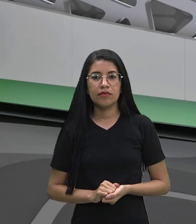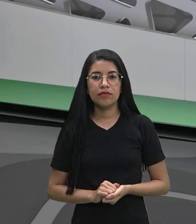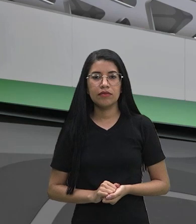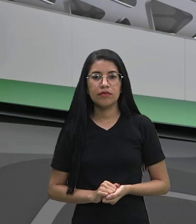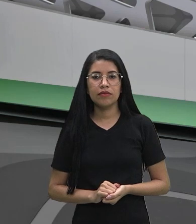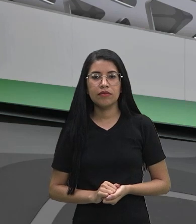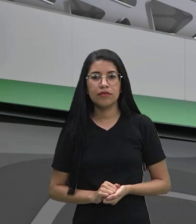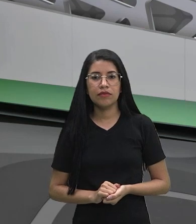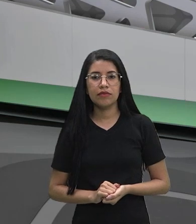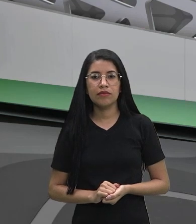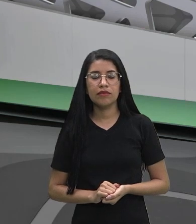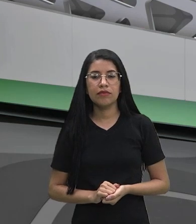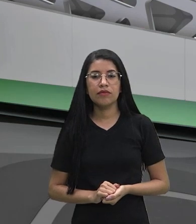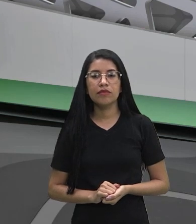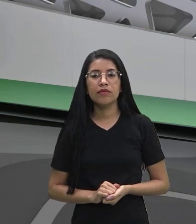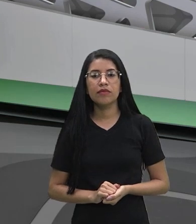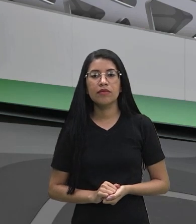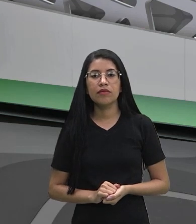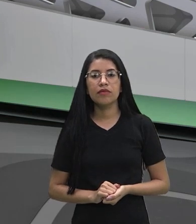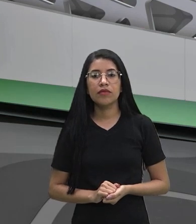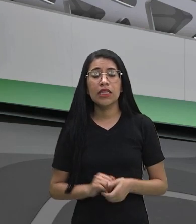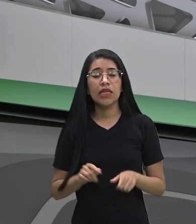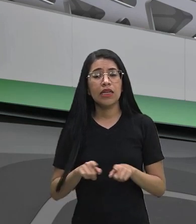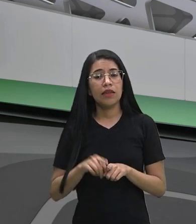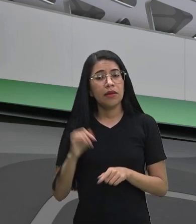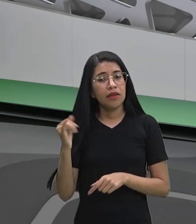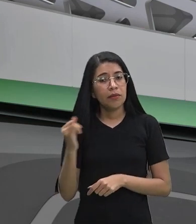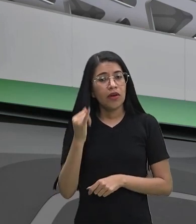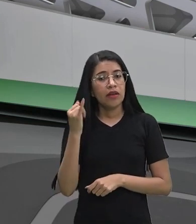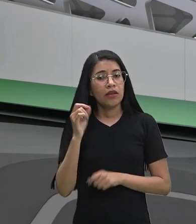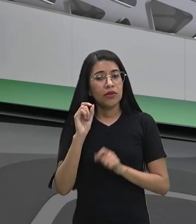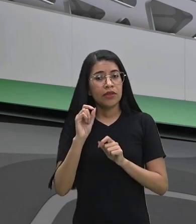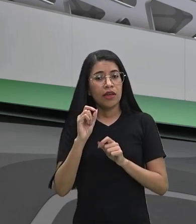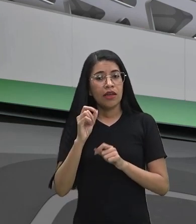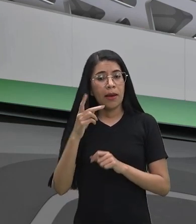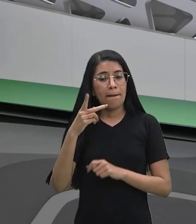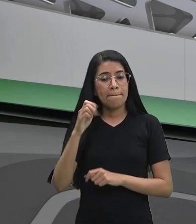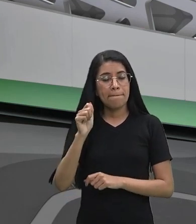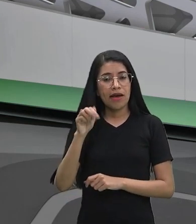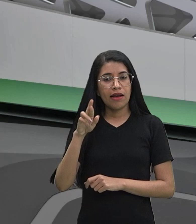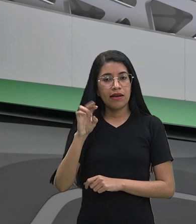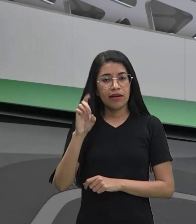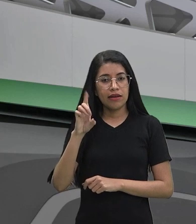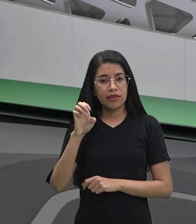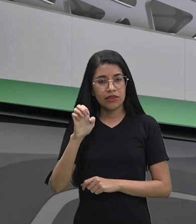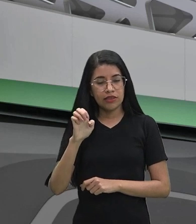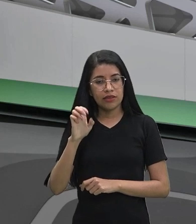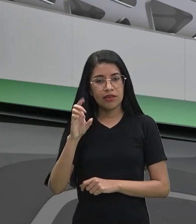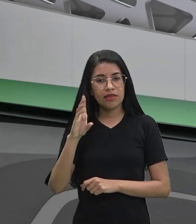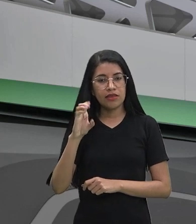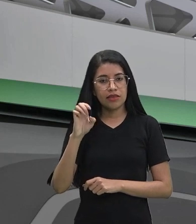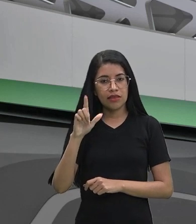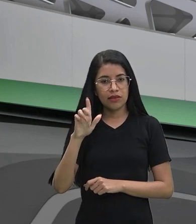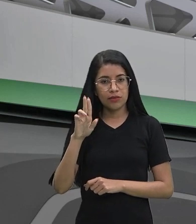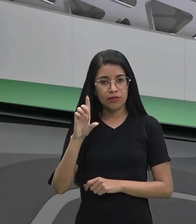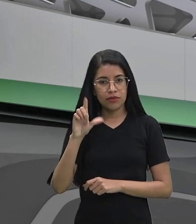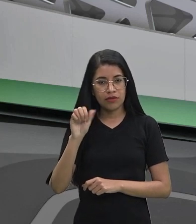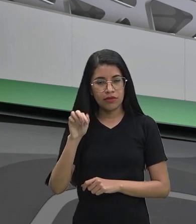coisa importante dessa célula é que ela vai ter aqui, ó, parede celular. É uma estrutura muito